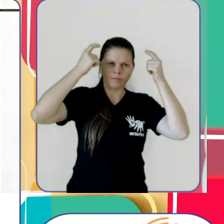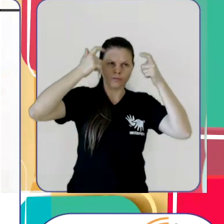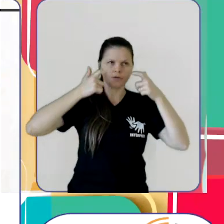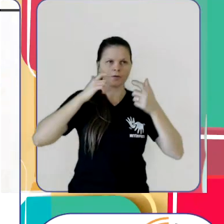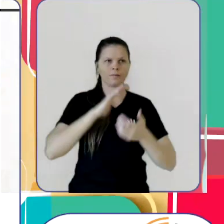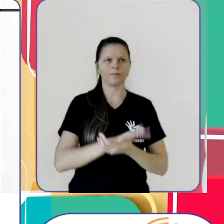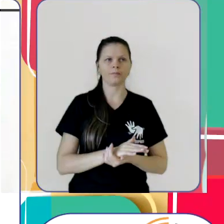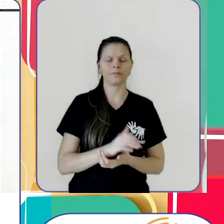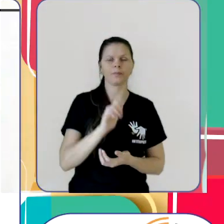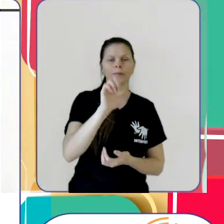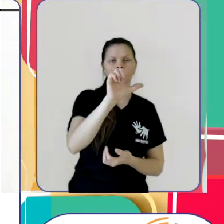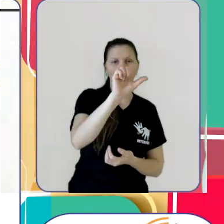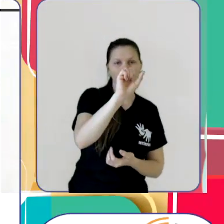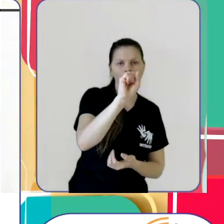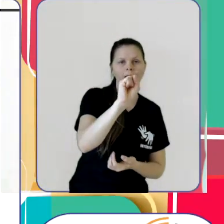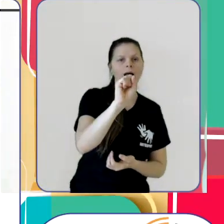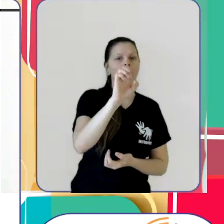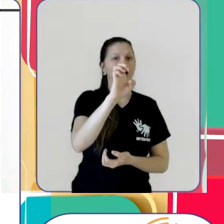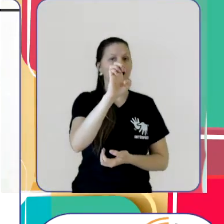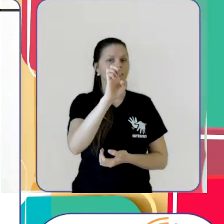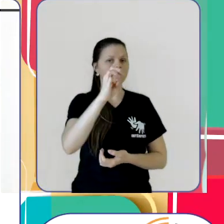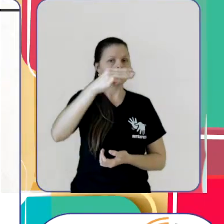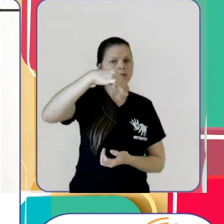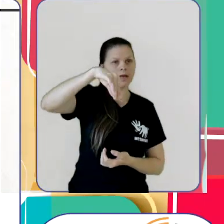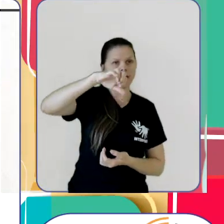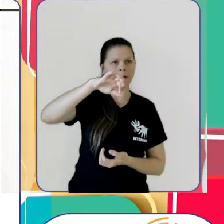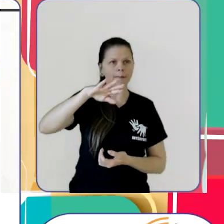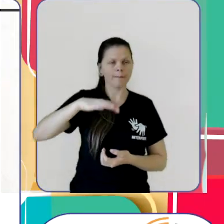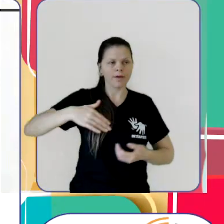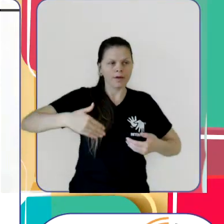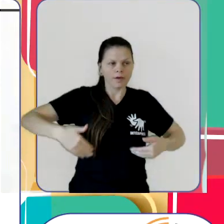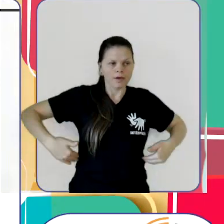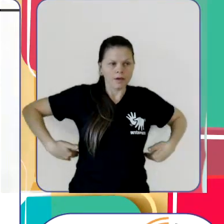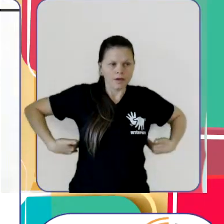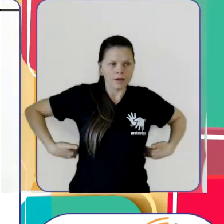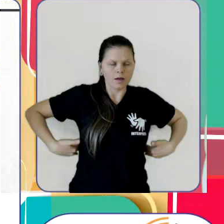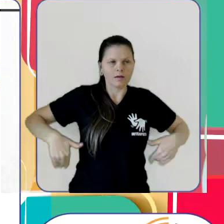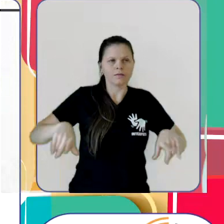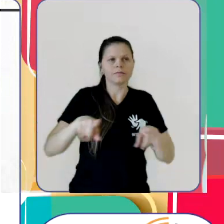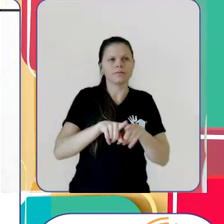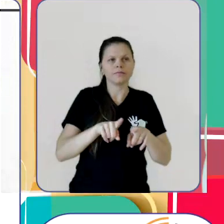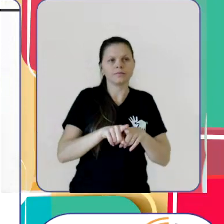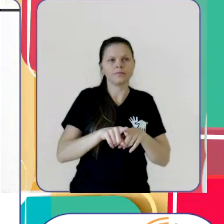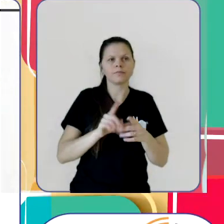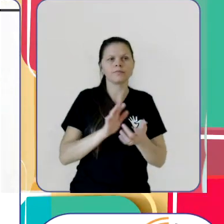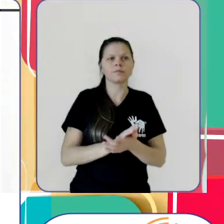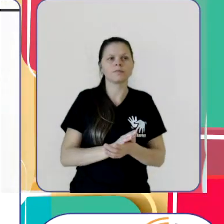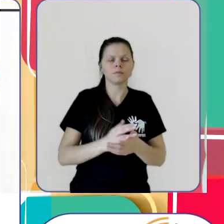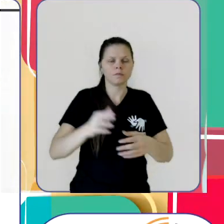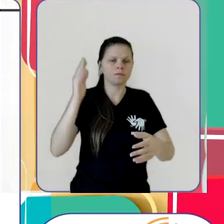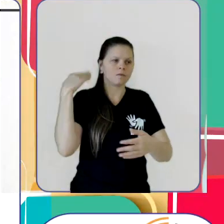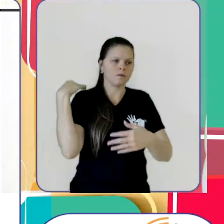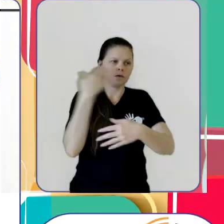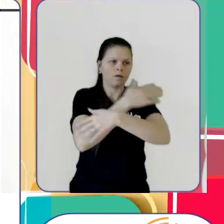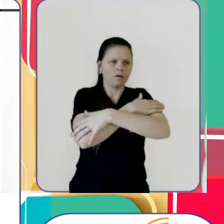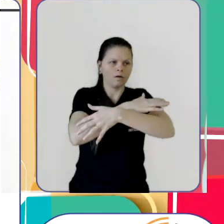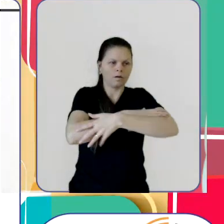semimóvel, que é essa questão da nossa coluna, e a móvel, que são, né, as articulações das nossas pernas, aqui dos nossos